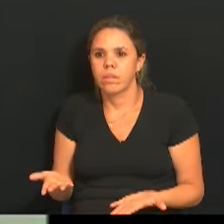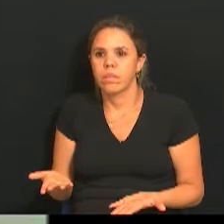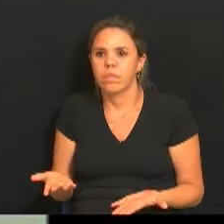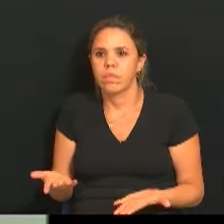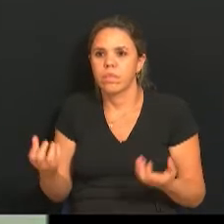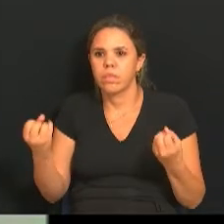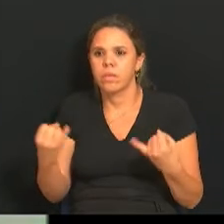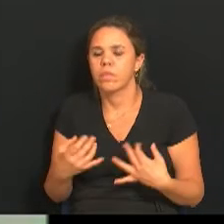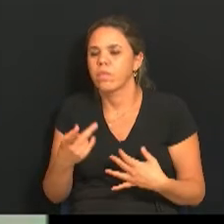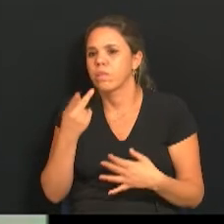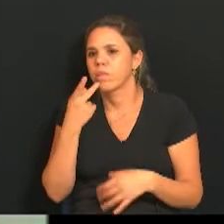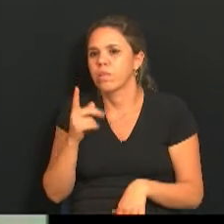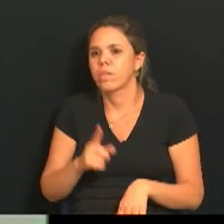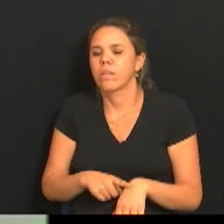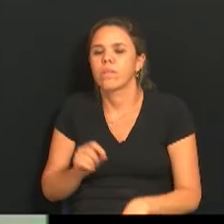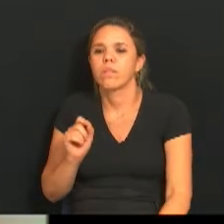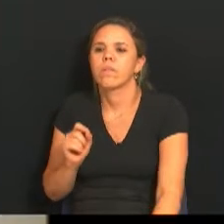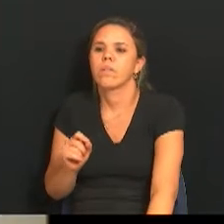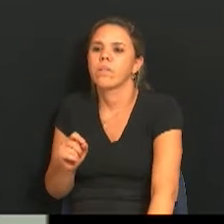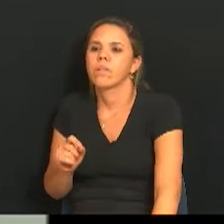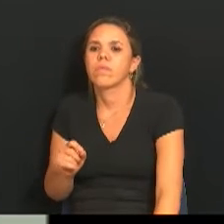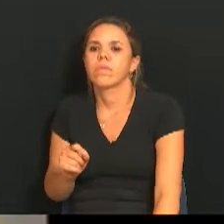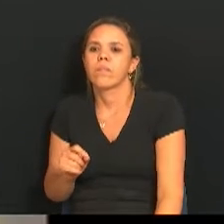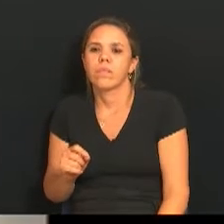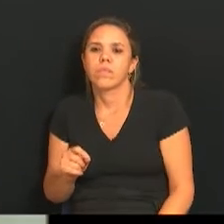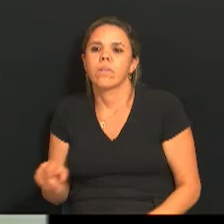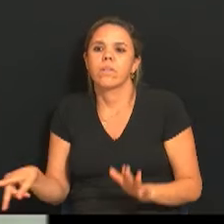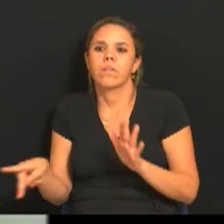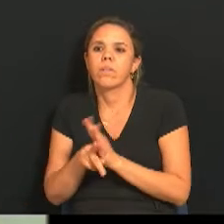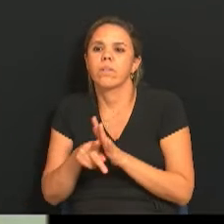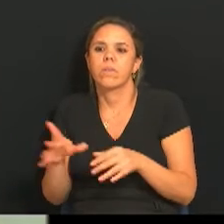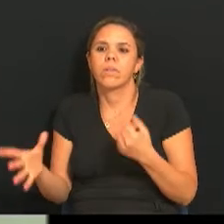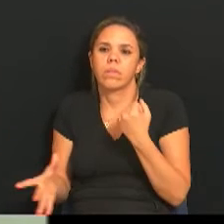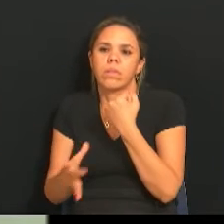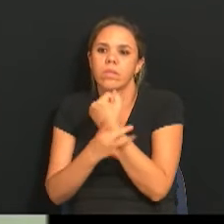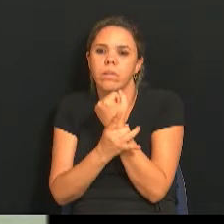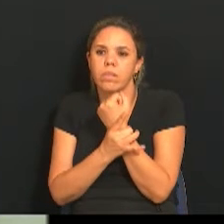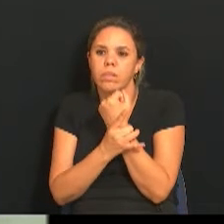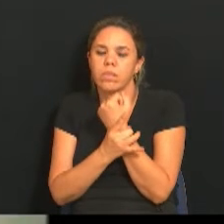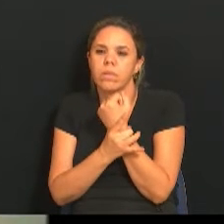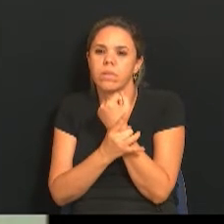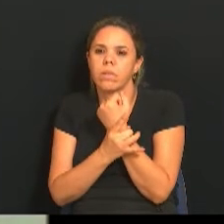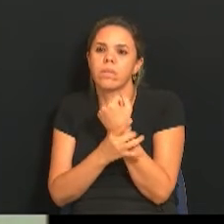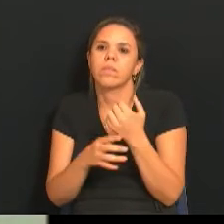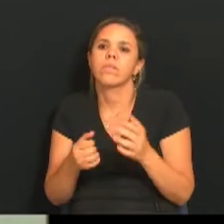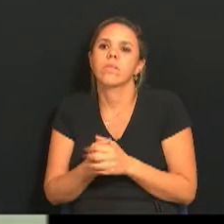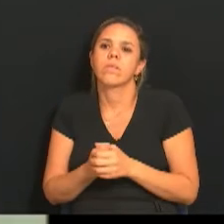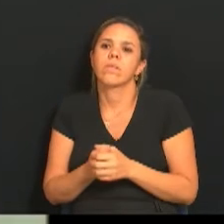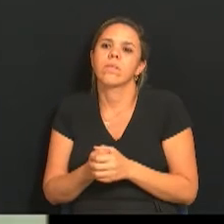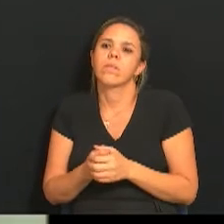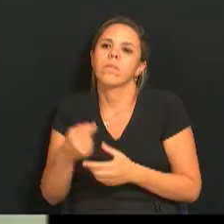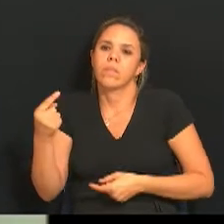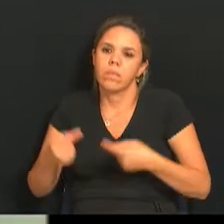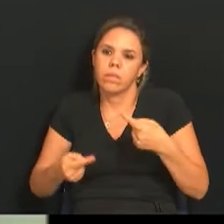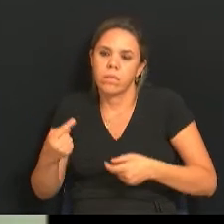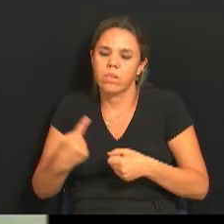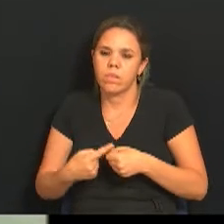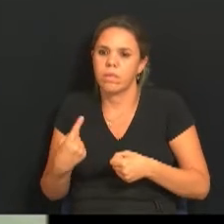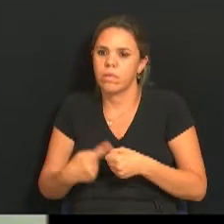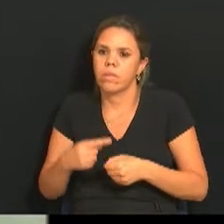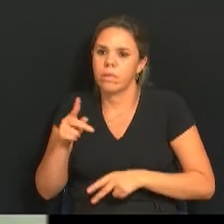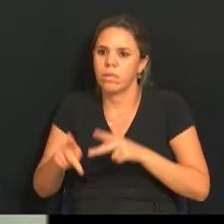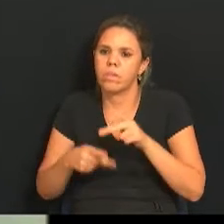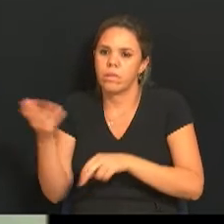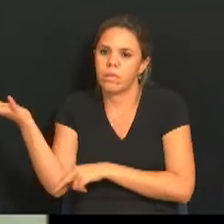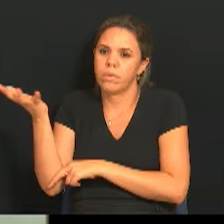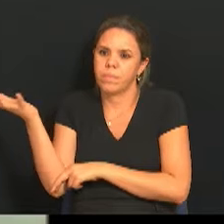aqui. Uma na questão da segurança propriamente dita, né, em relação à política municipal da população em situação de